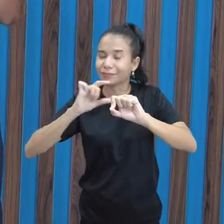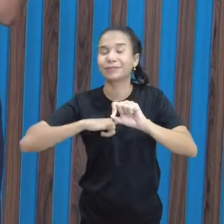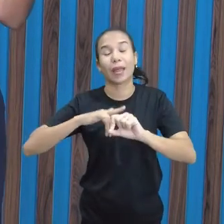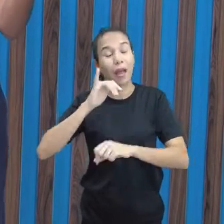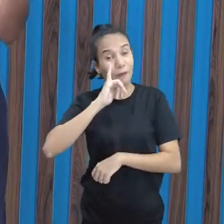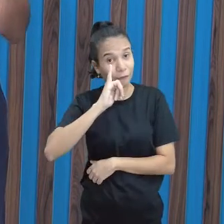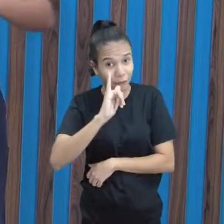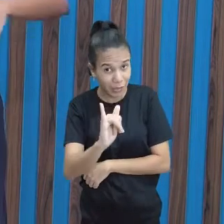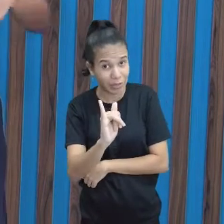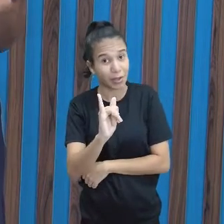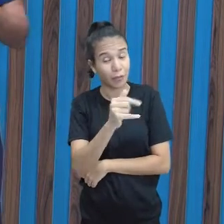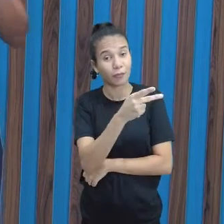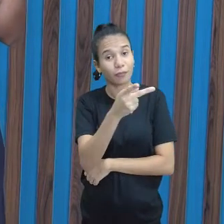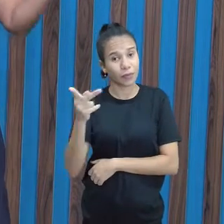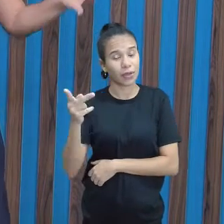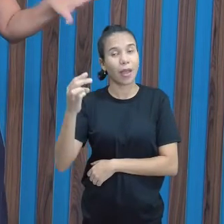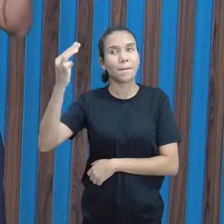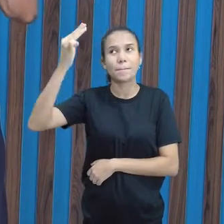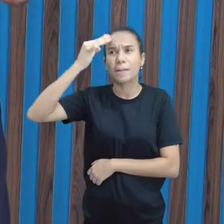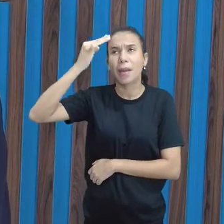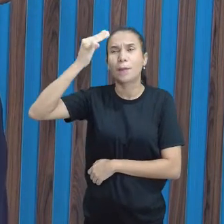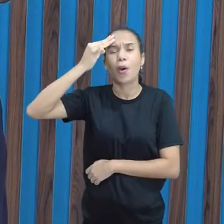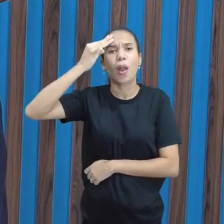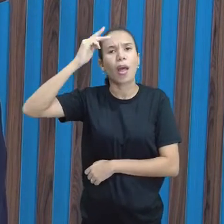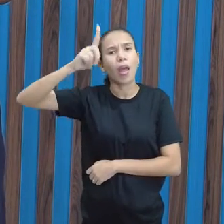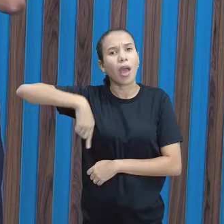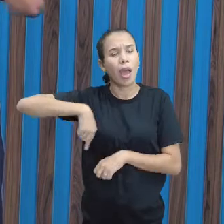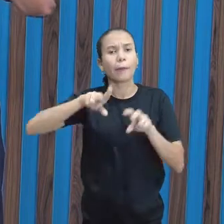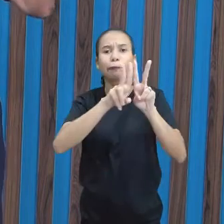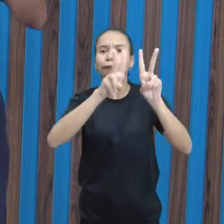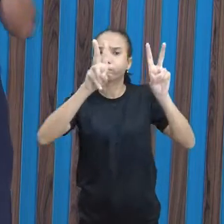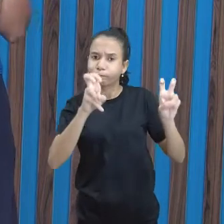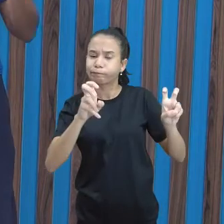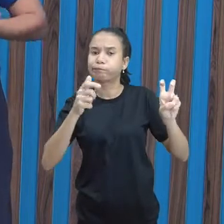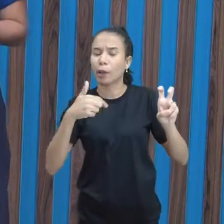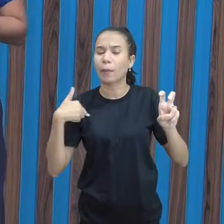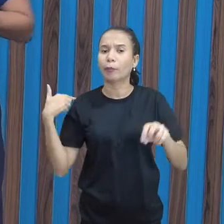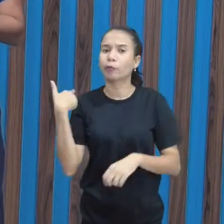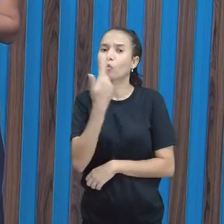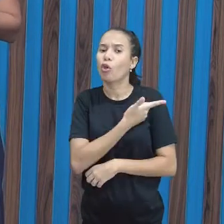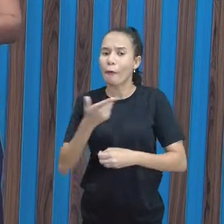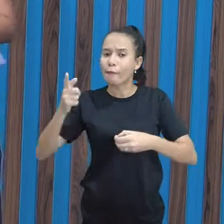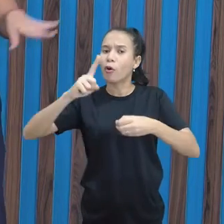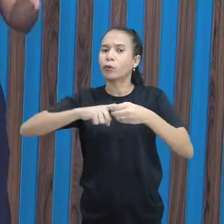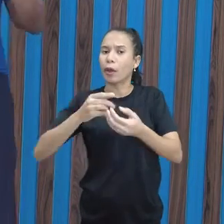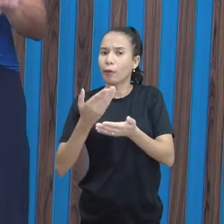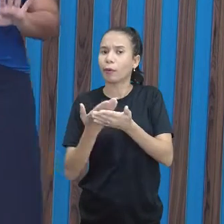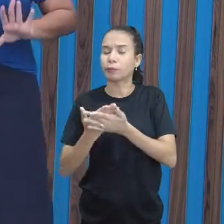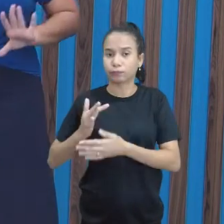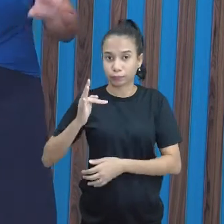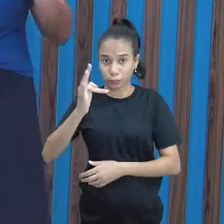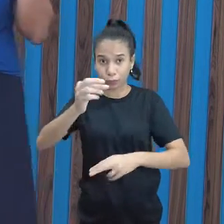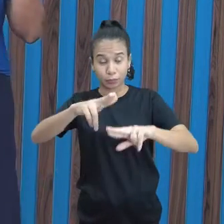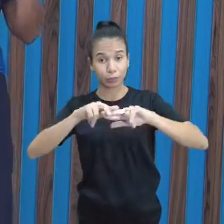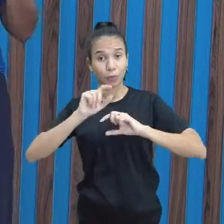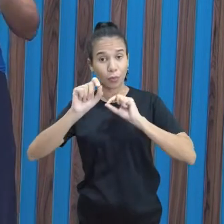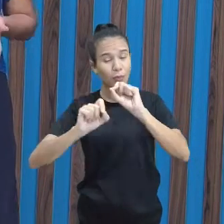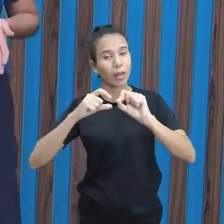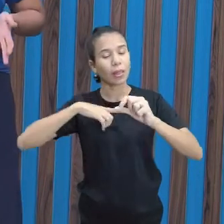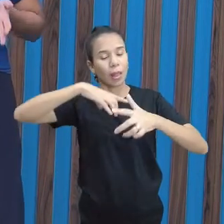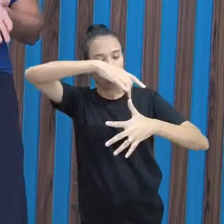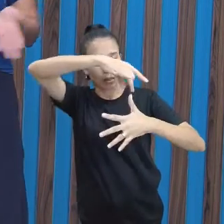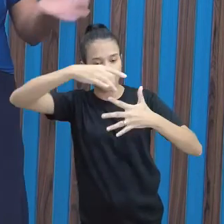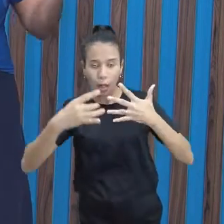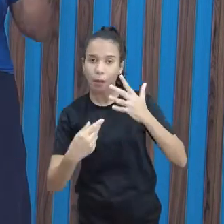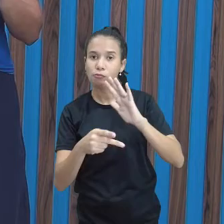né? Avisando que a memória vai ser um tema recorrente nas próximas aulas, tá? Então, a gente vai trabalhar alguns aspectos